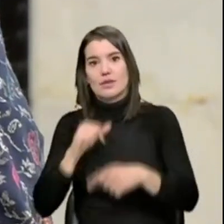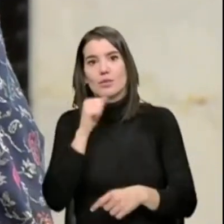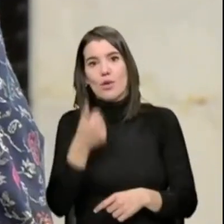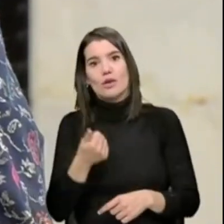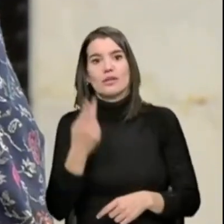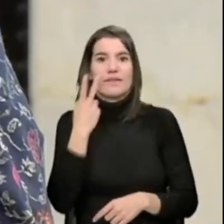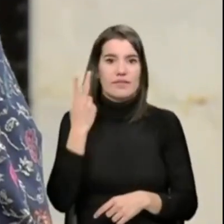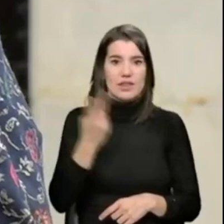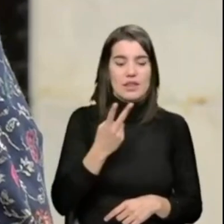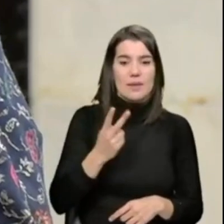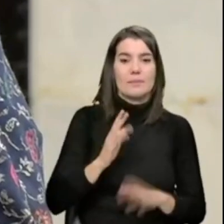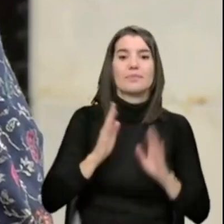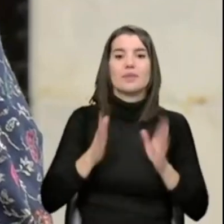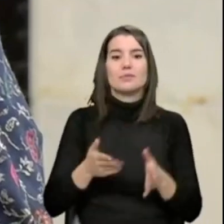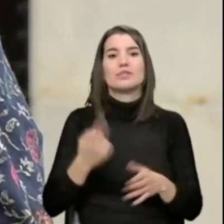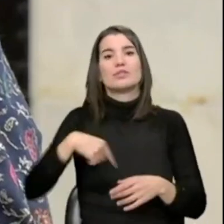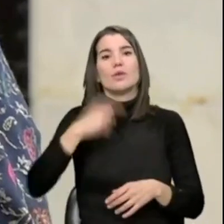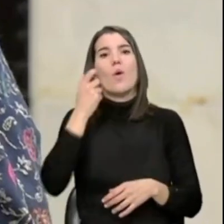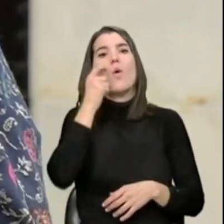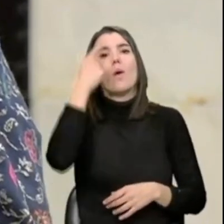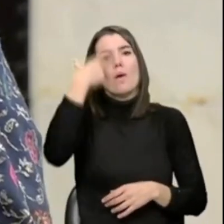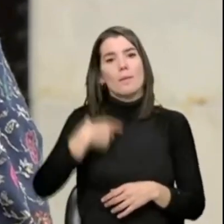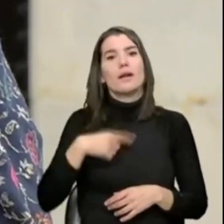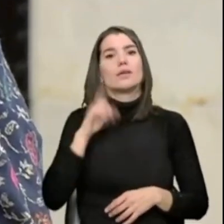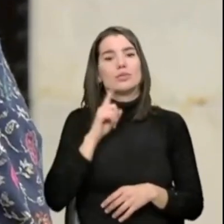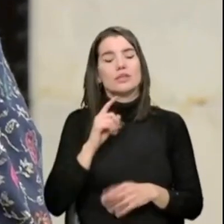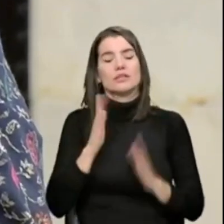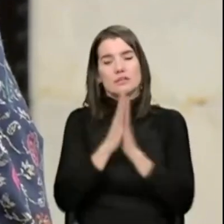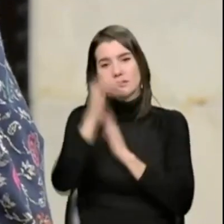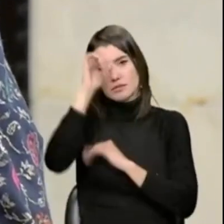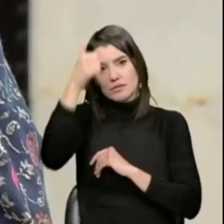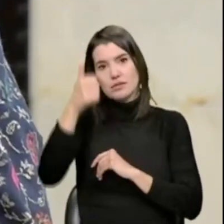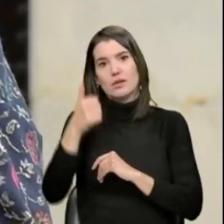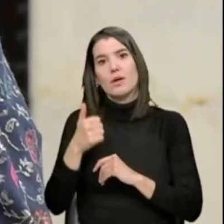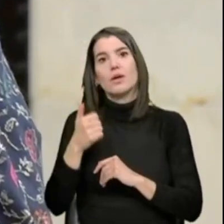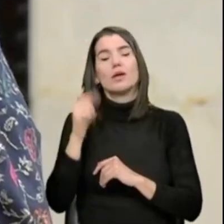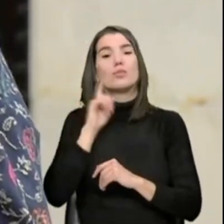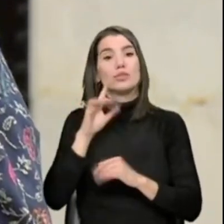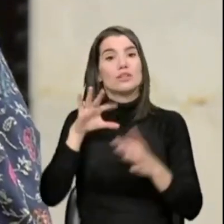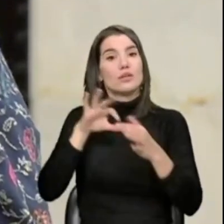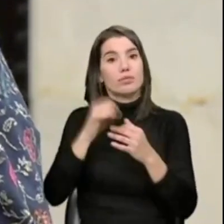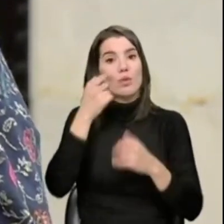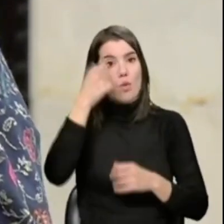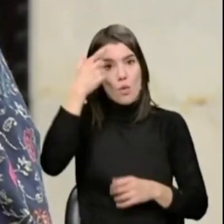de fazer como ser humanos, que é a importância que o hinduísmo dá ao ser humano,